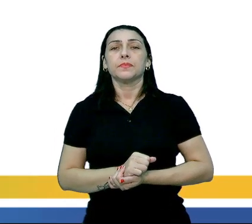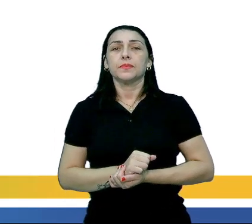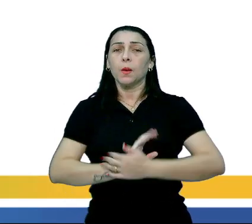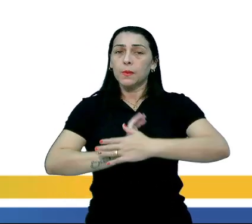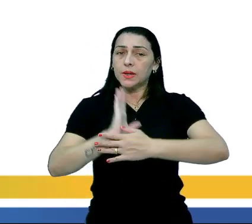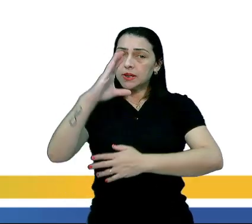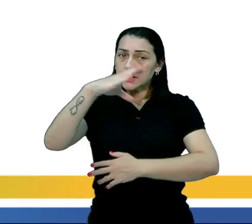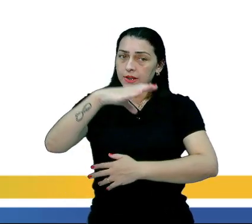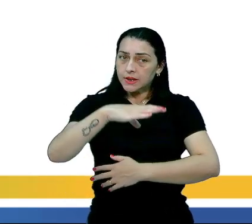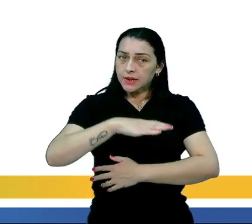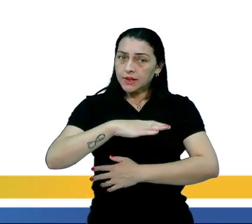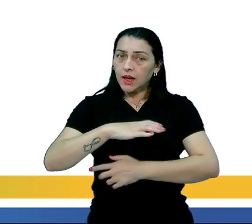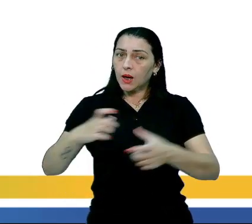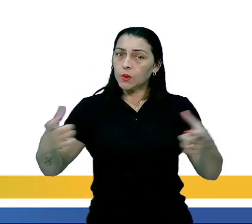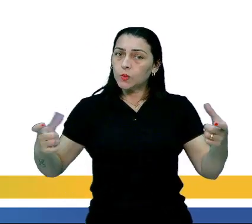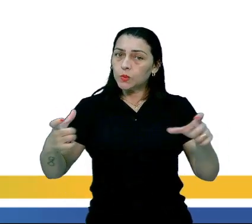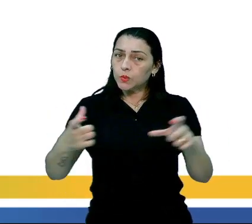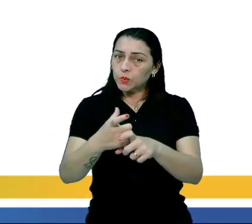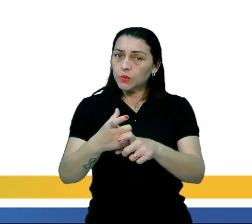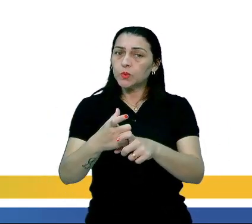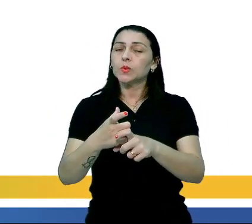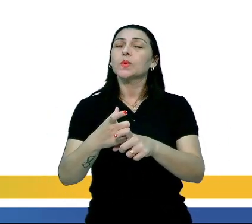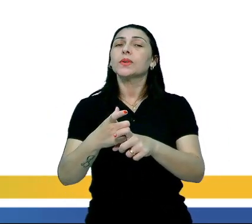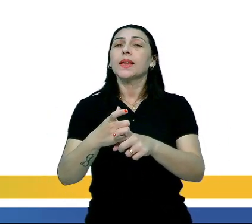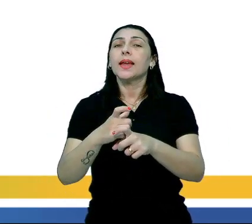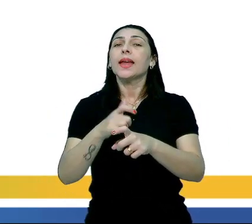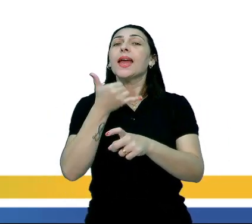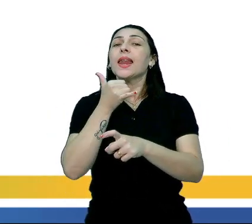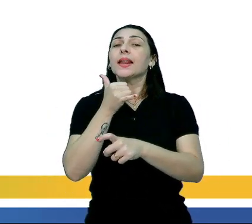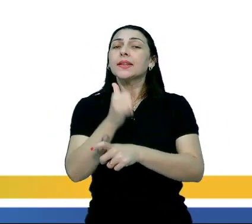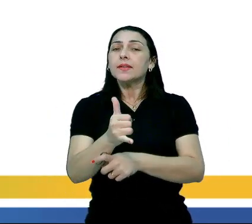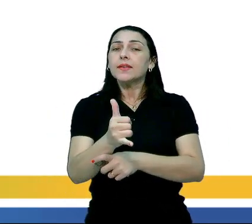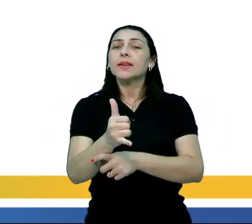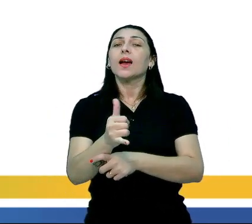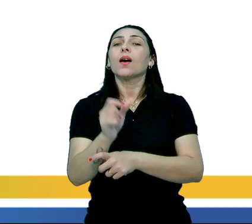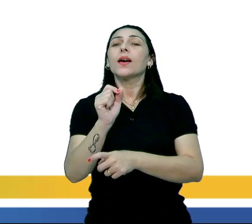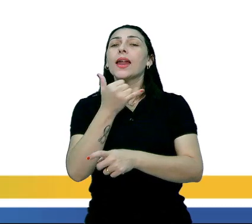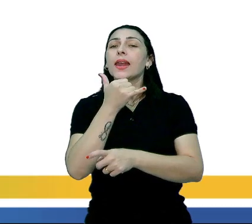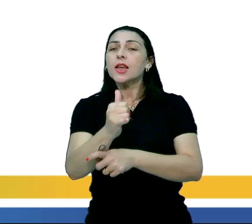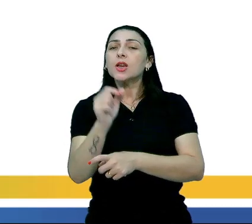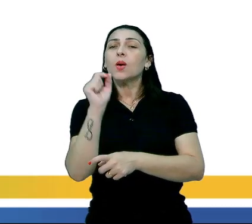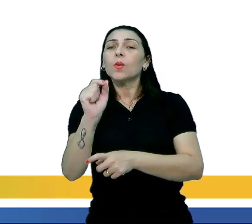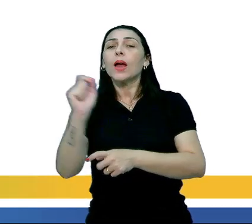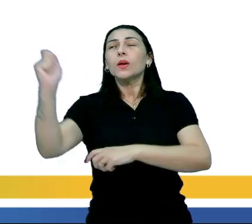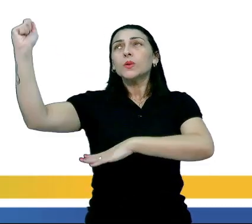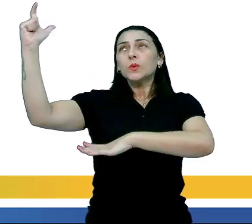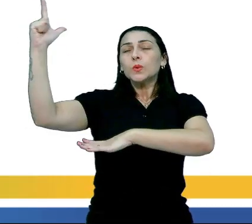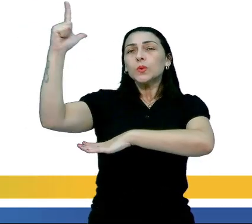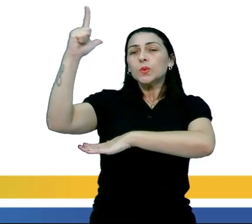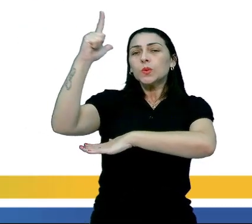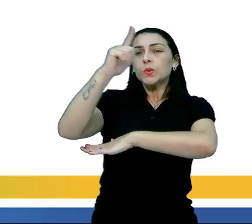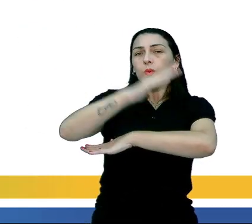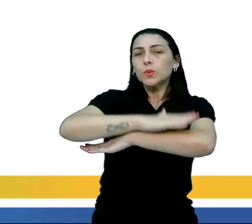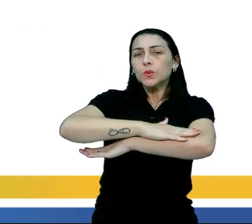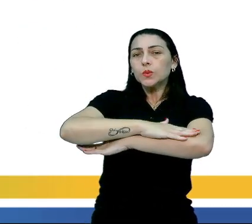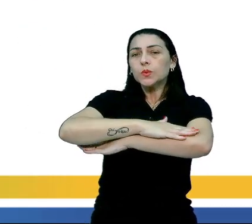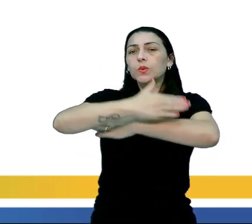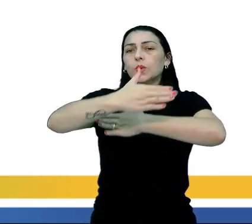Uma cidade que reduz emissões, eletrifica com energia solar seus